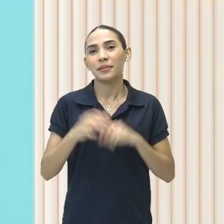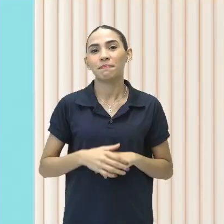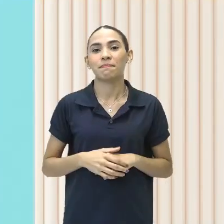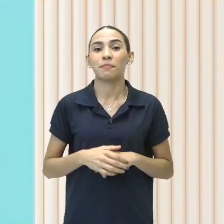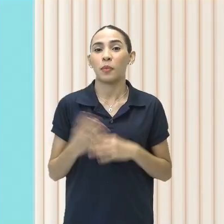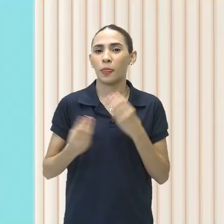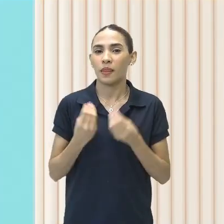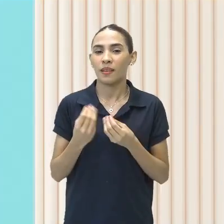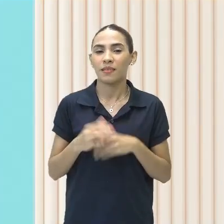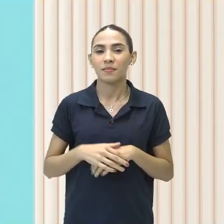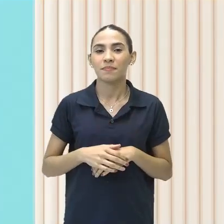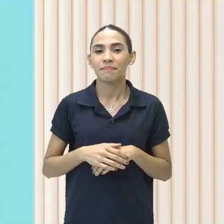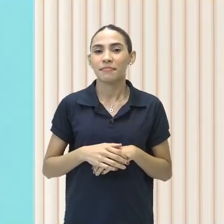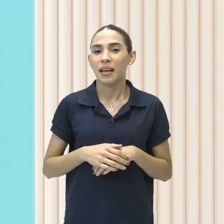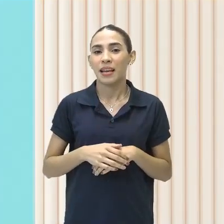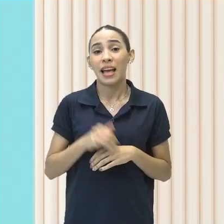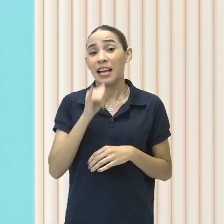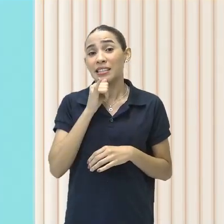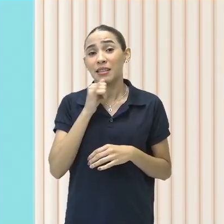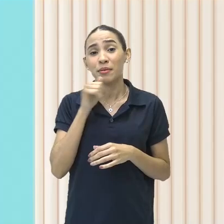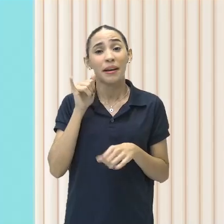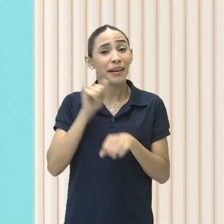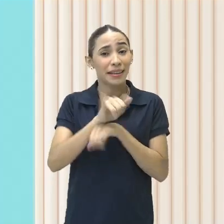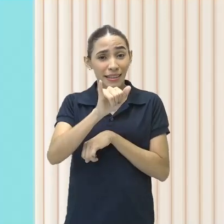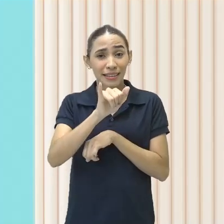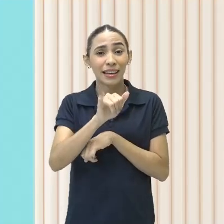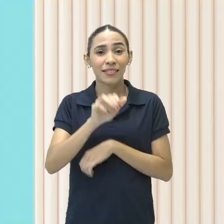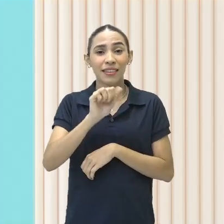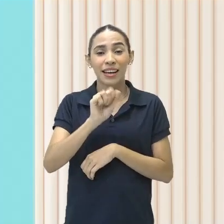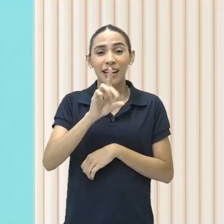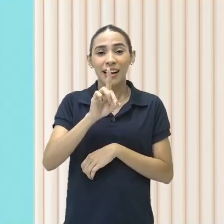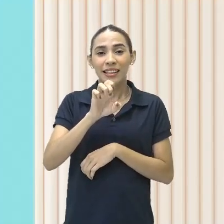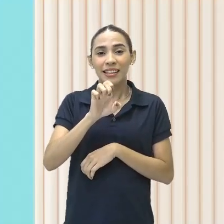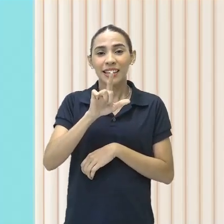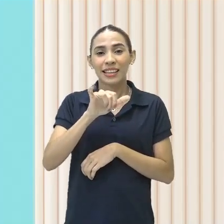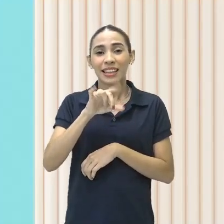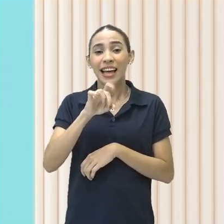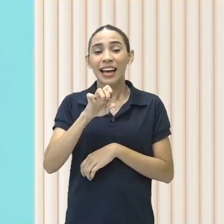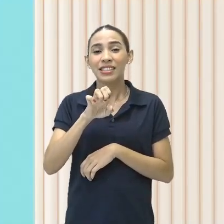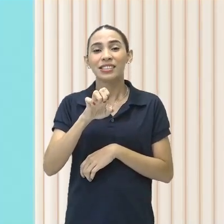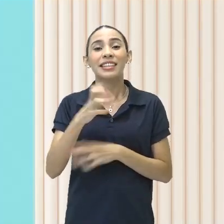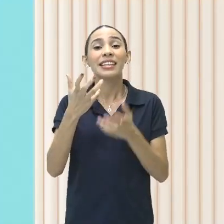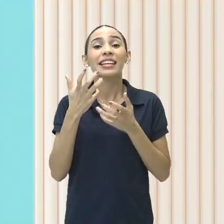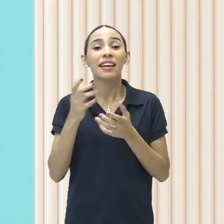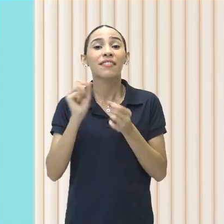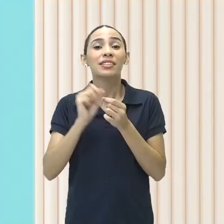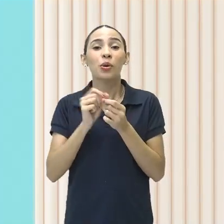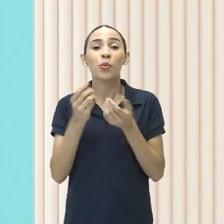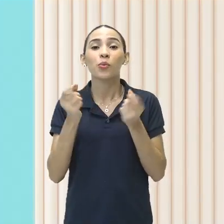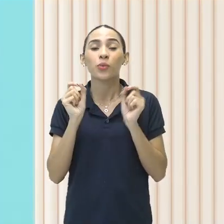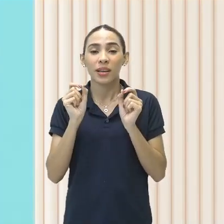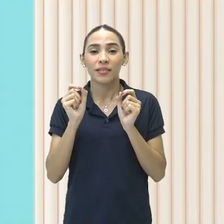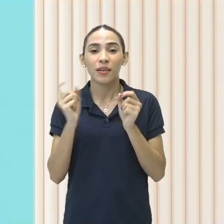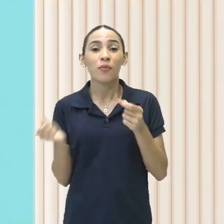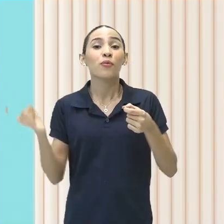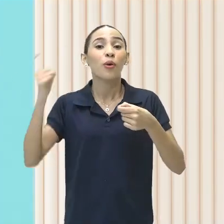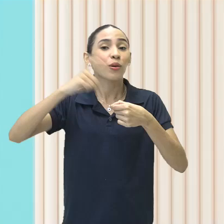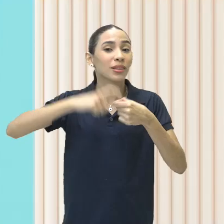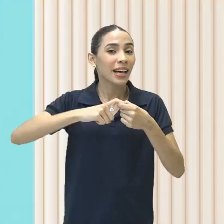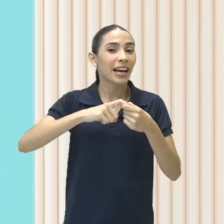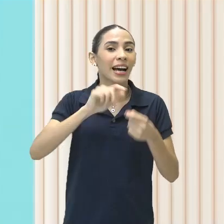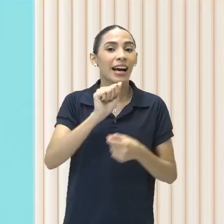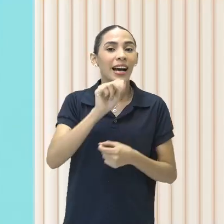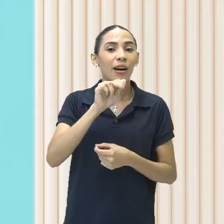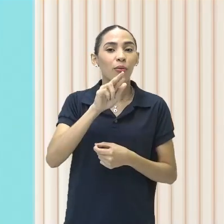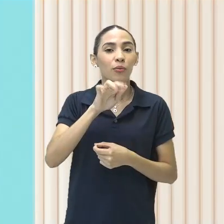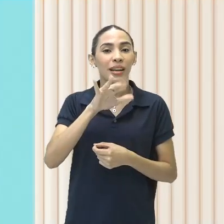se diz? Quebra a cara, porque ele foi enganado por Adelaide. E aí, o que ele faz? Quer voltar para a Aurélia, quando descobre,